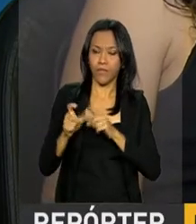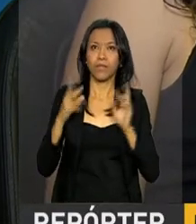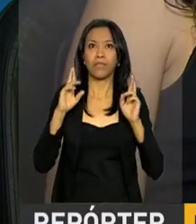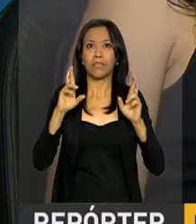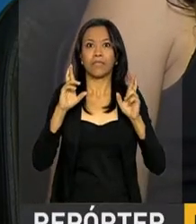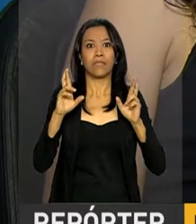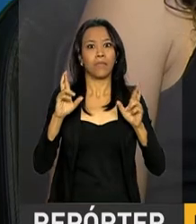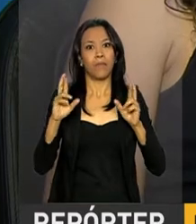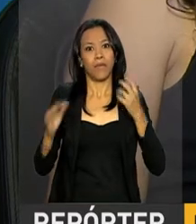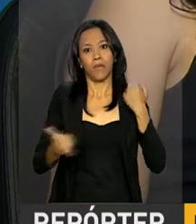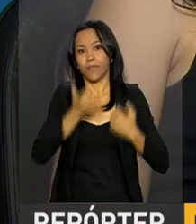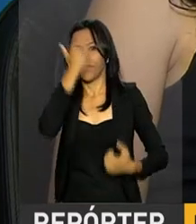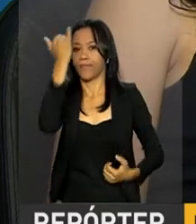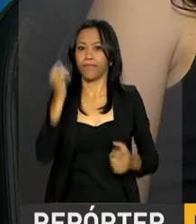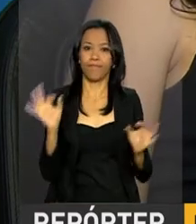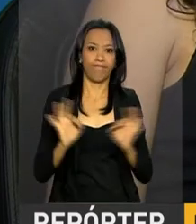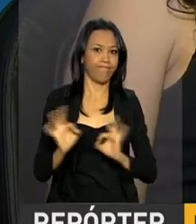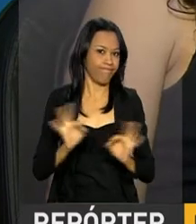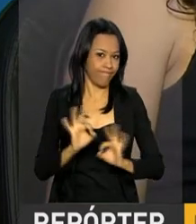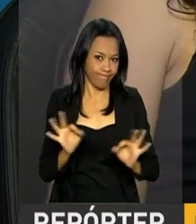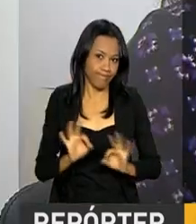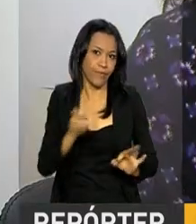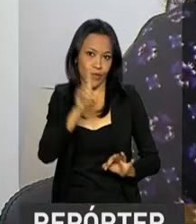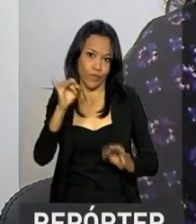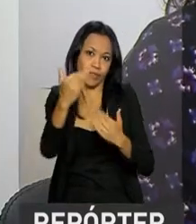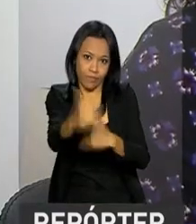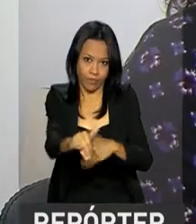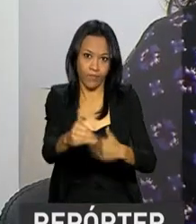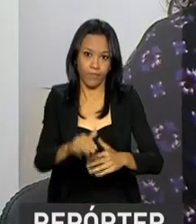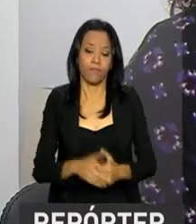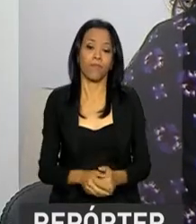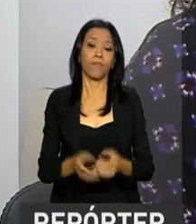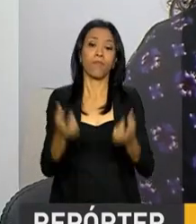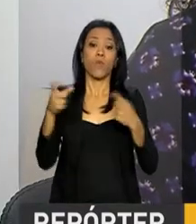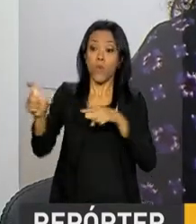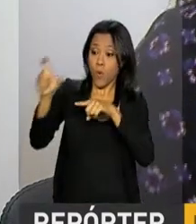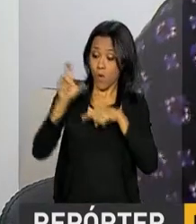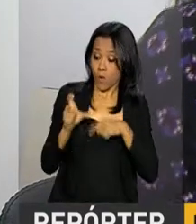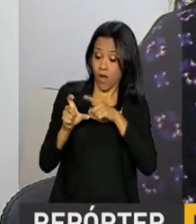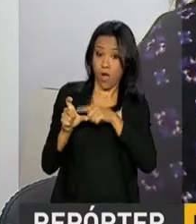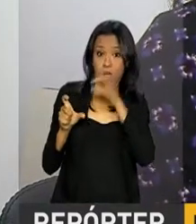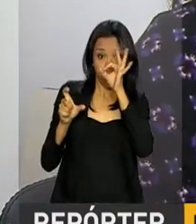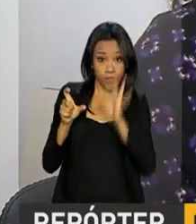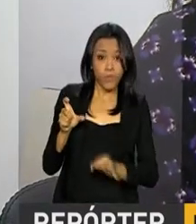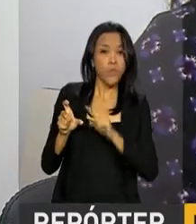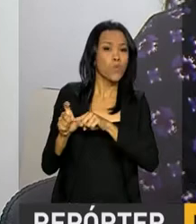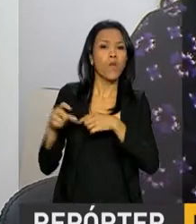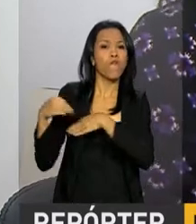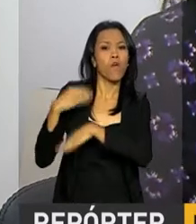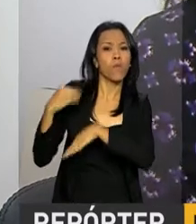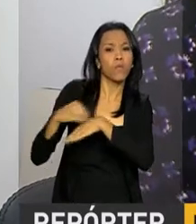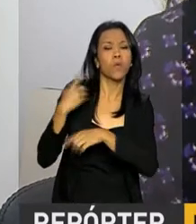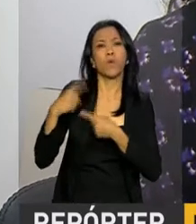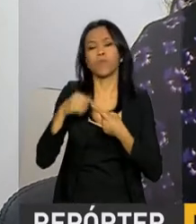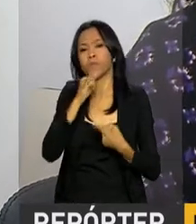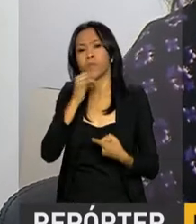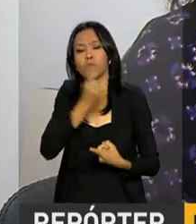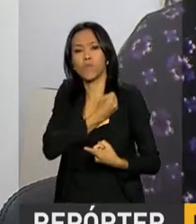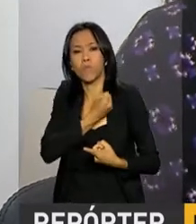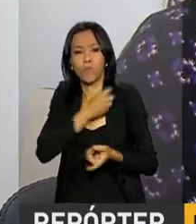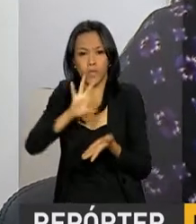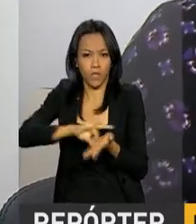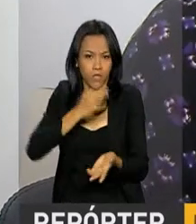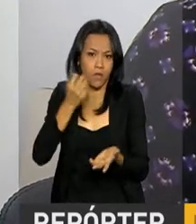tenha nenhum imprevisto na no dia o cartão de confirmação traz informações como o número de inscrição